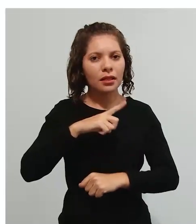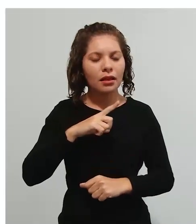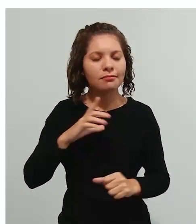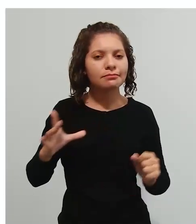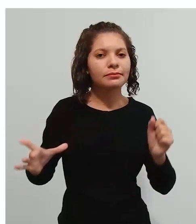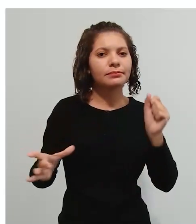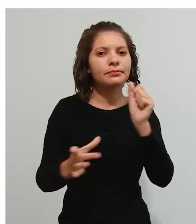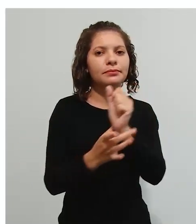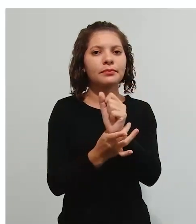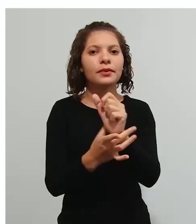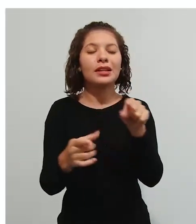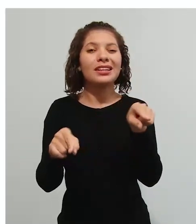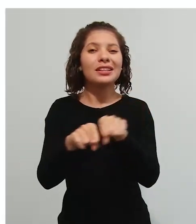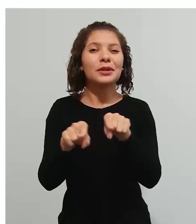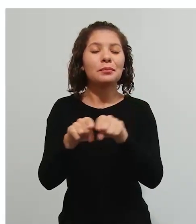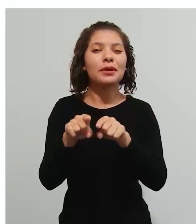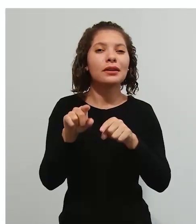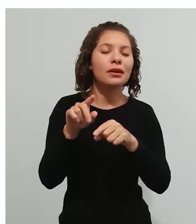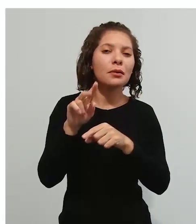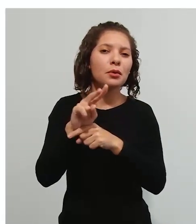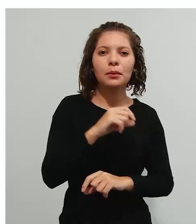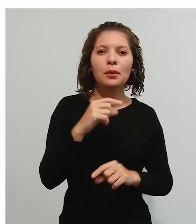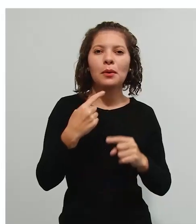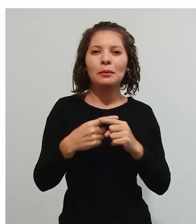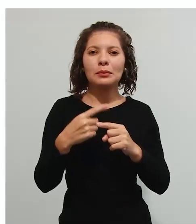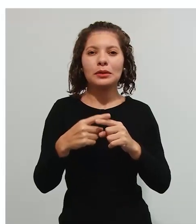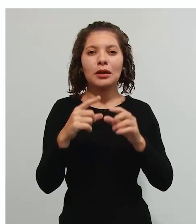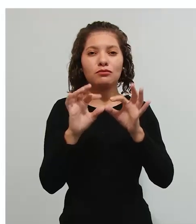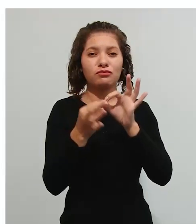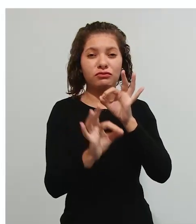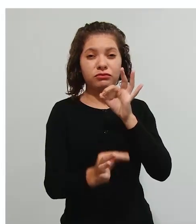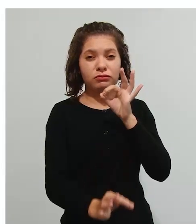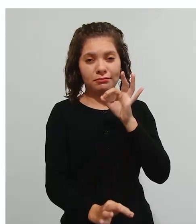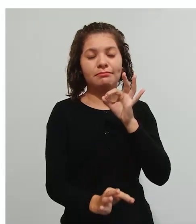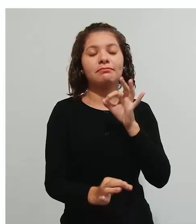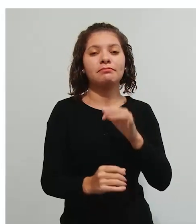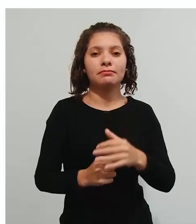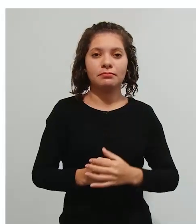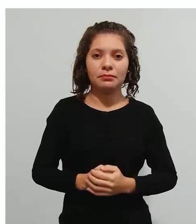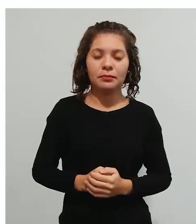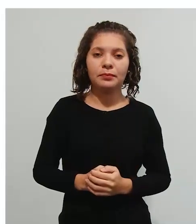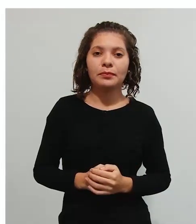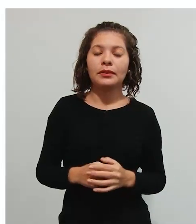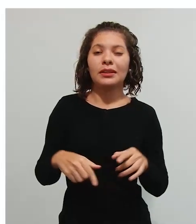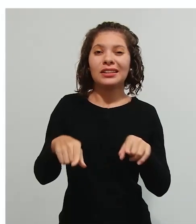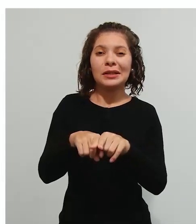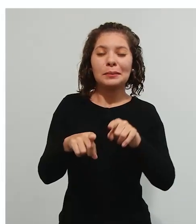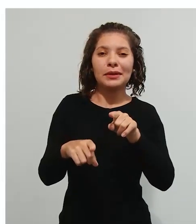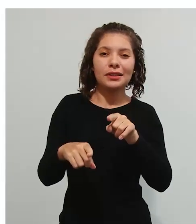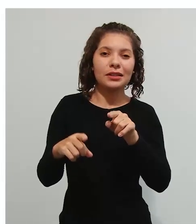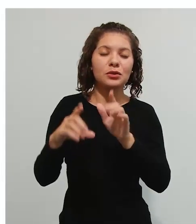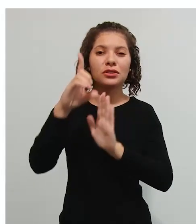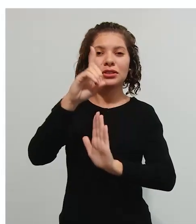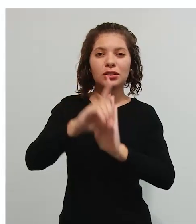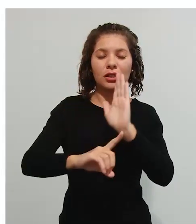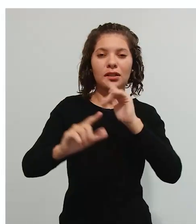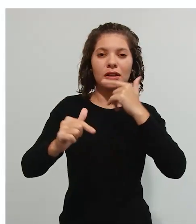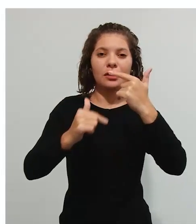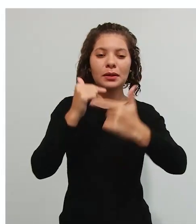aquém desse valor, então ele não atende. Mas, volta lá. Na CF está falando que tem que atender, o salário mínimo tem que atender